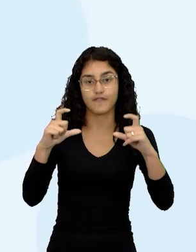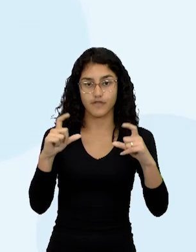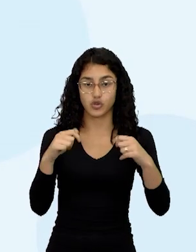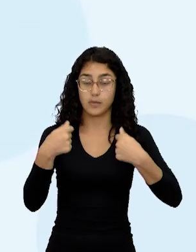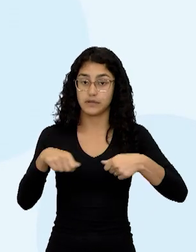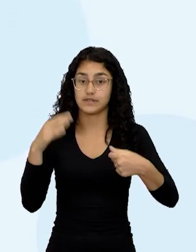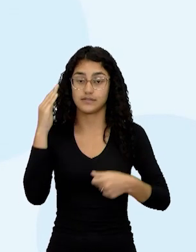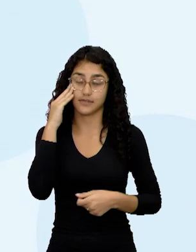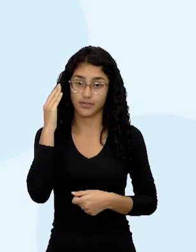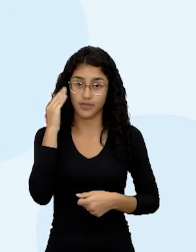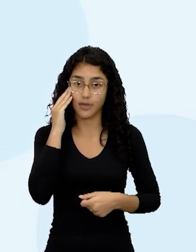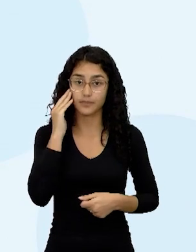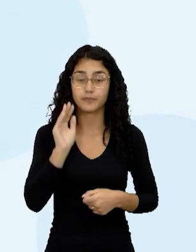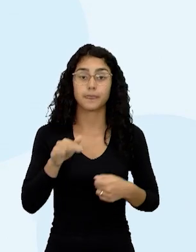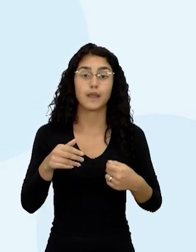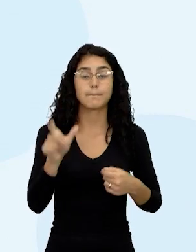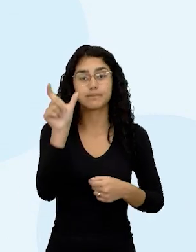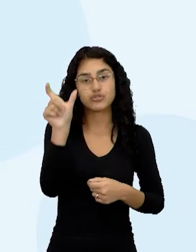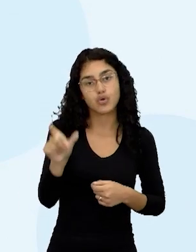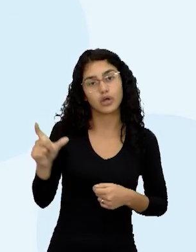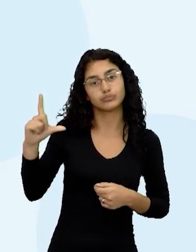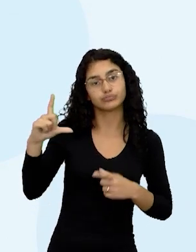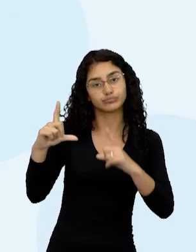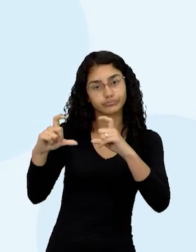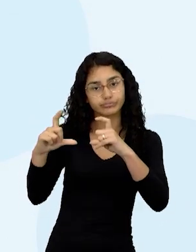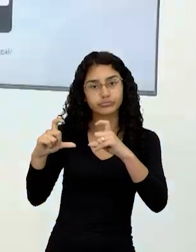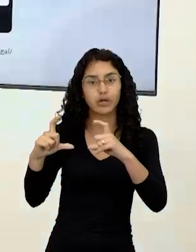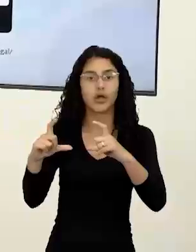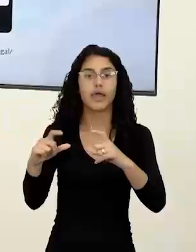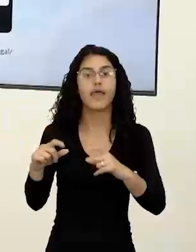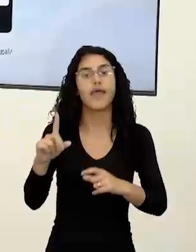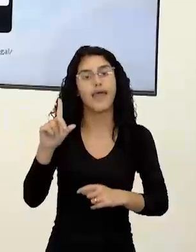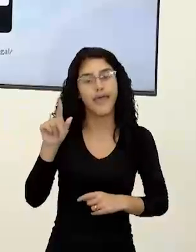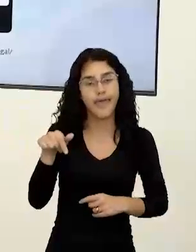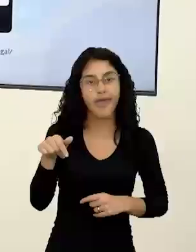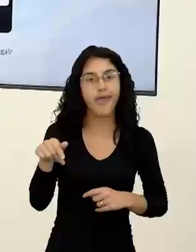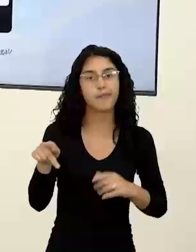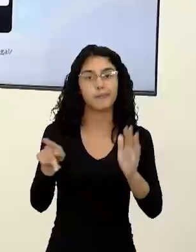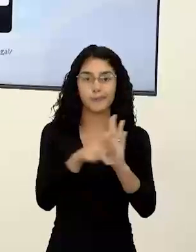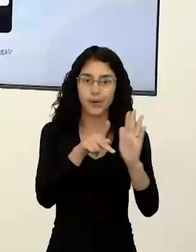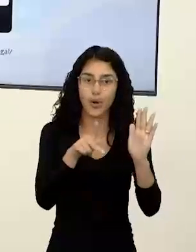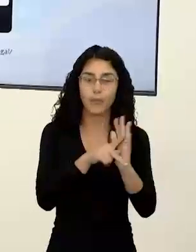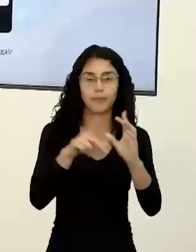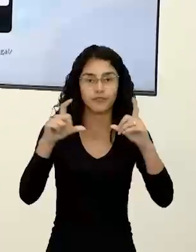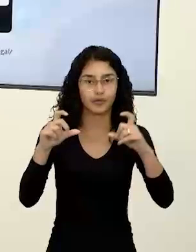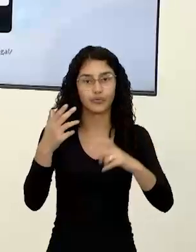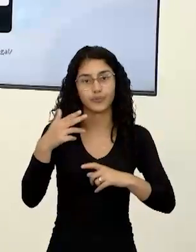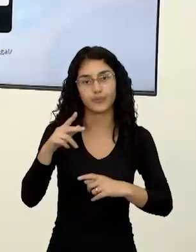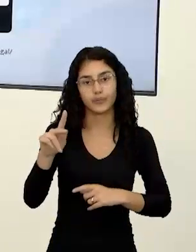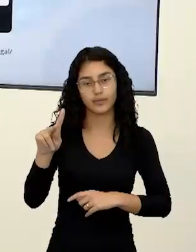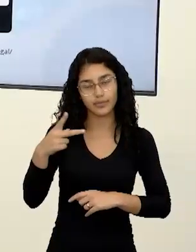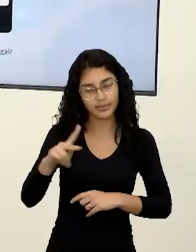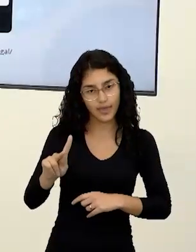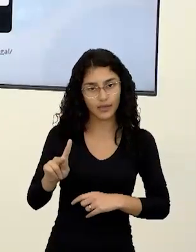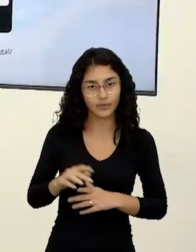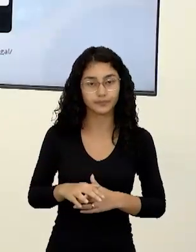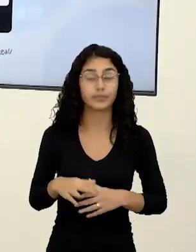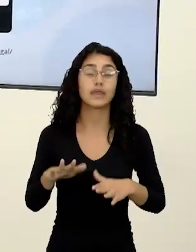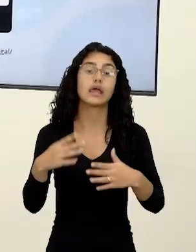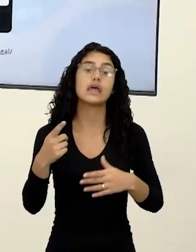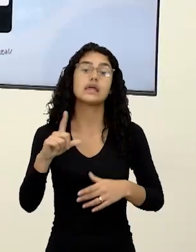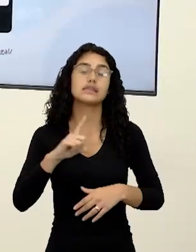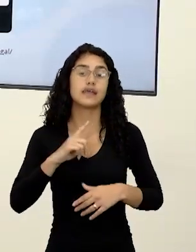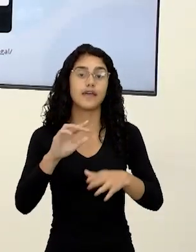a pessoa que tirou a foto é o dono da obra. Então, por isso que teve um debate na internet há um